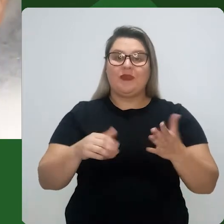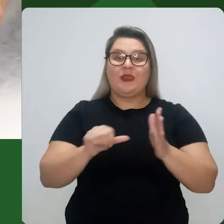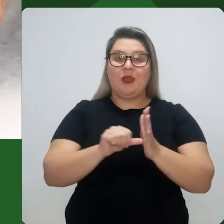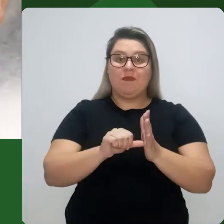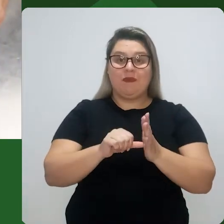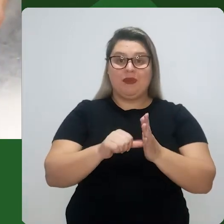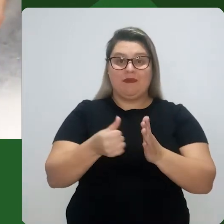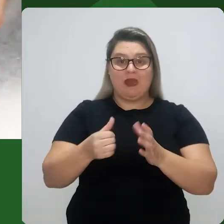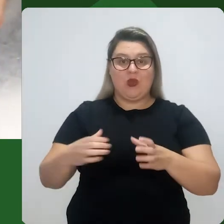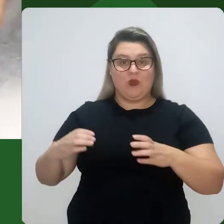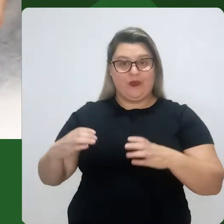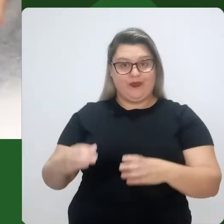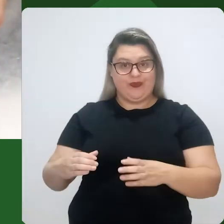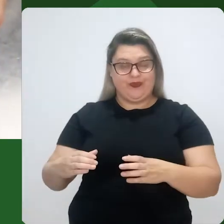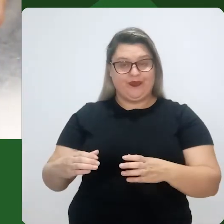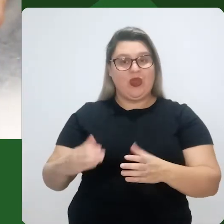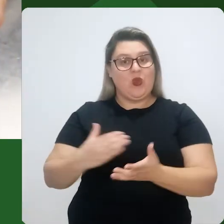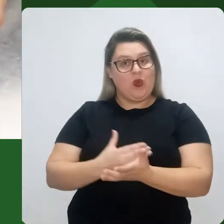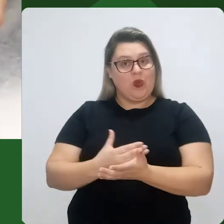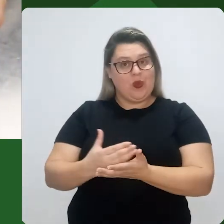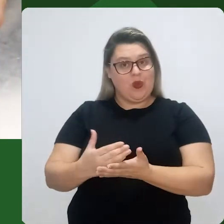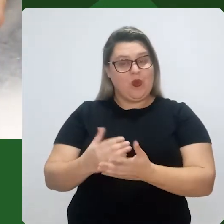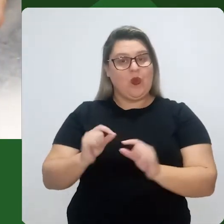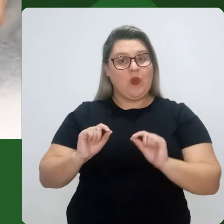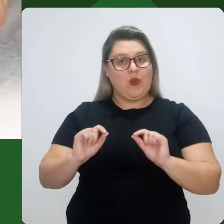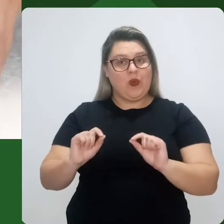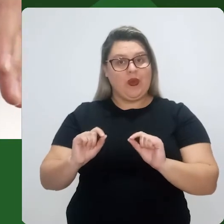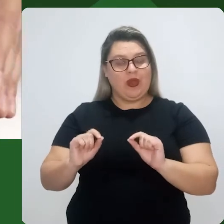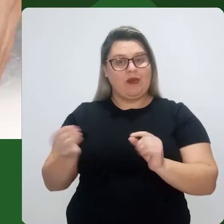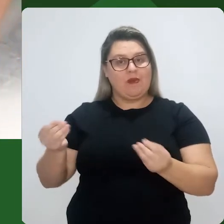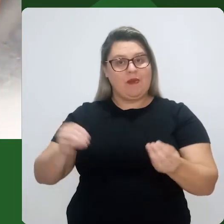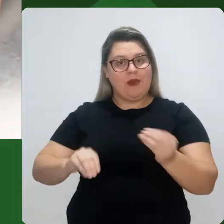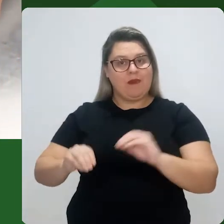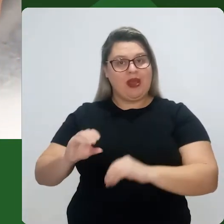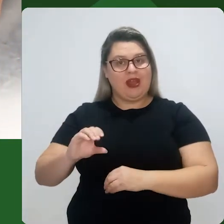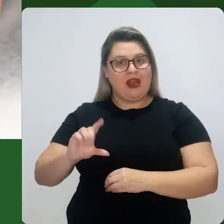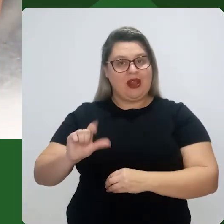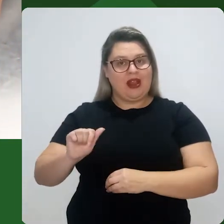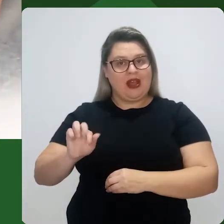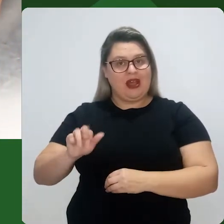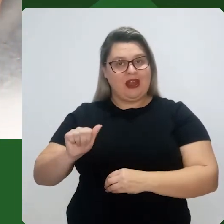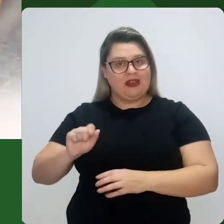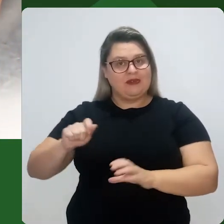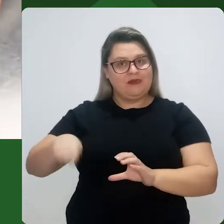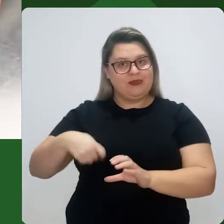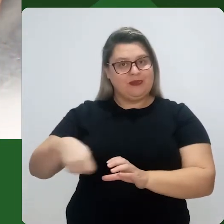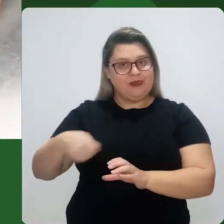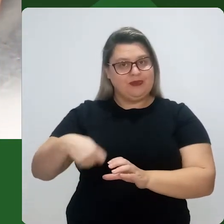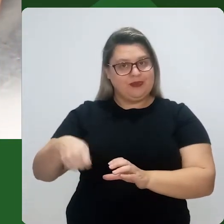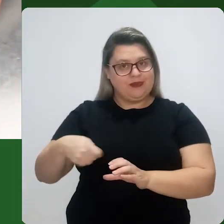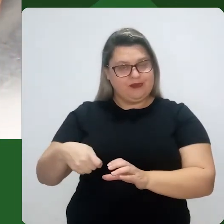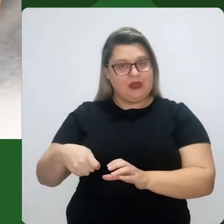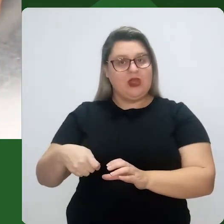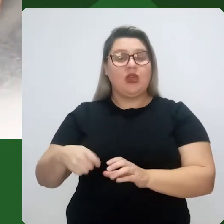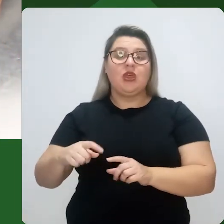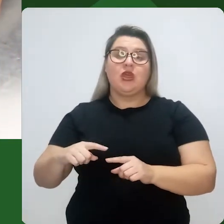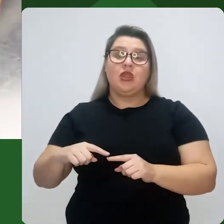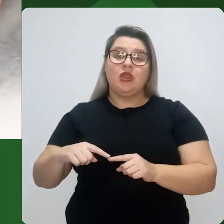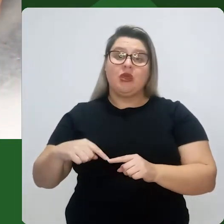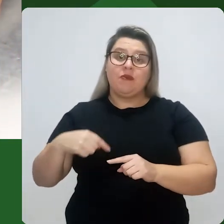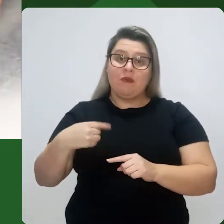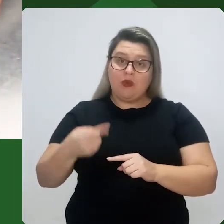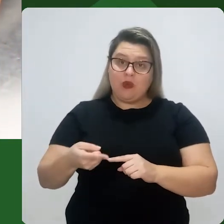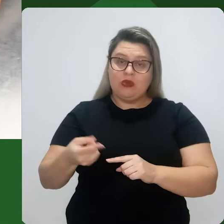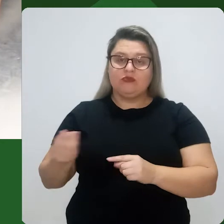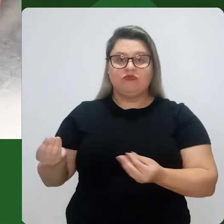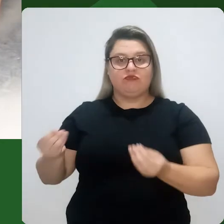Nesse primeiro bowl, inicialmente as claras foram batidas e